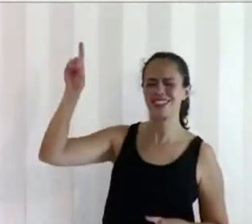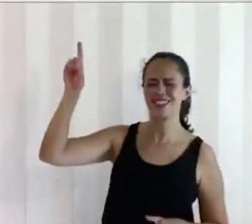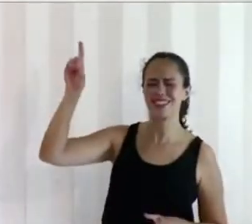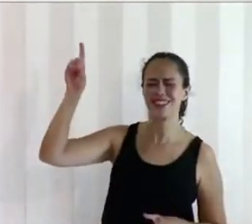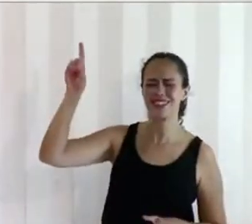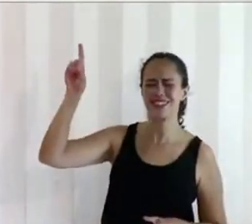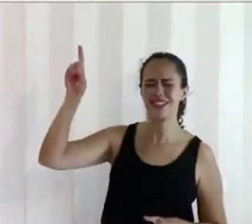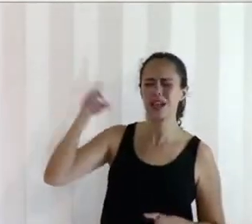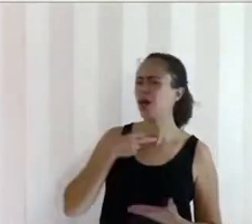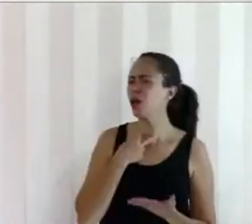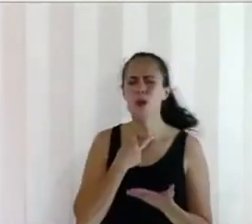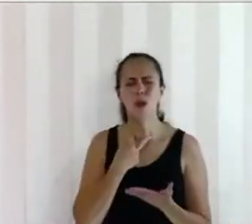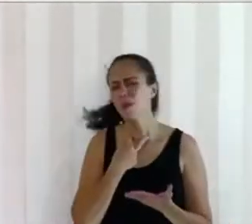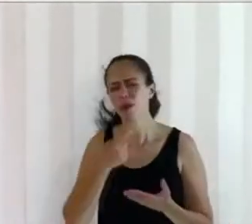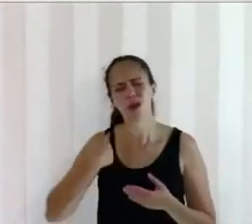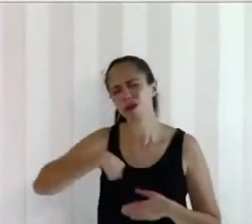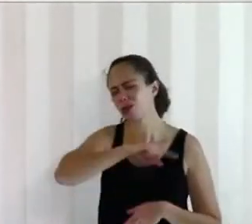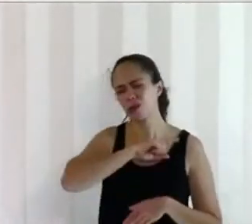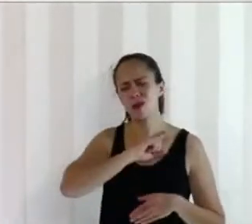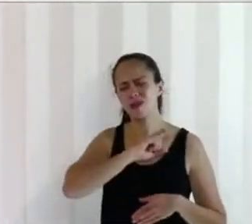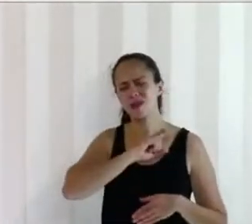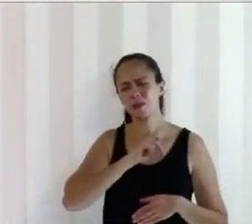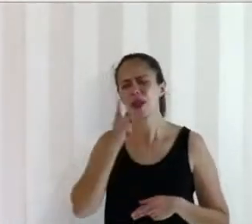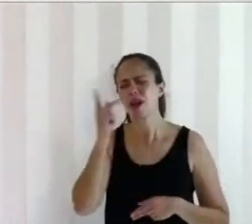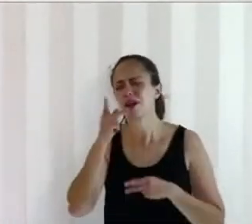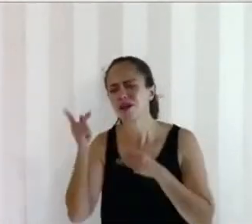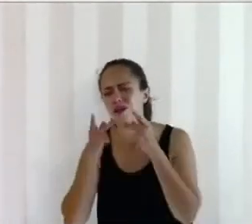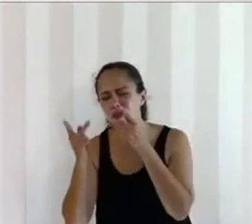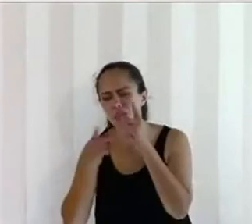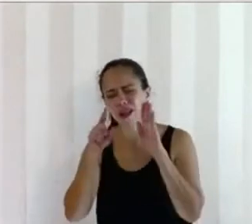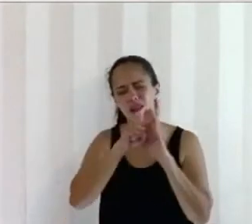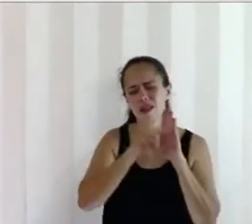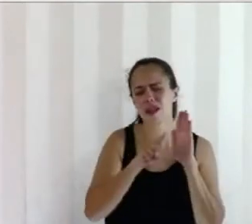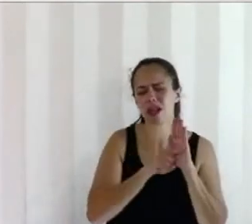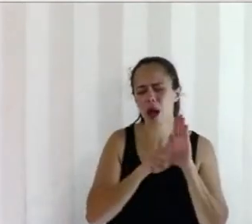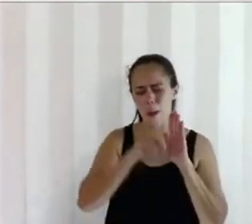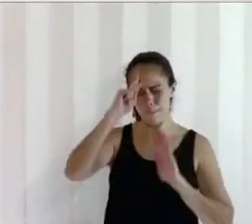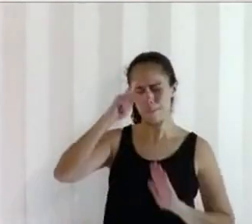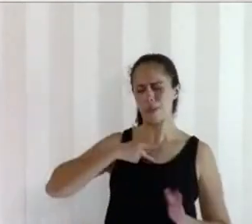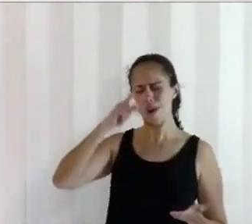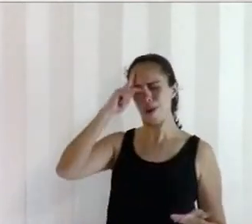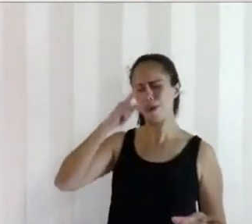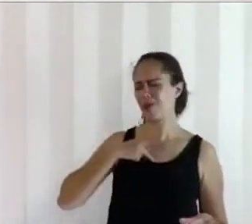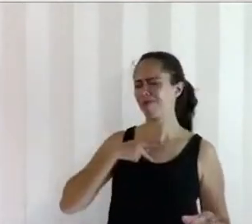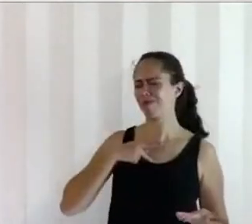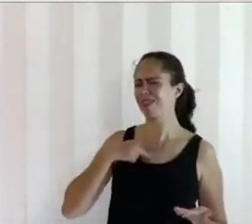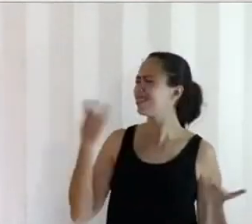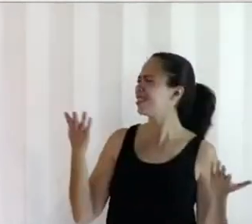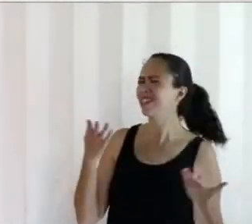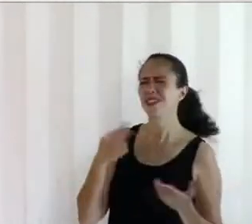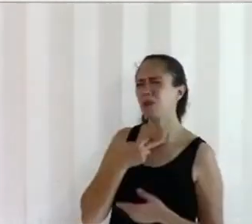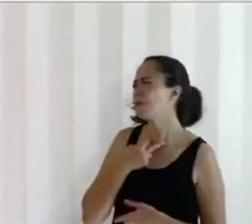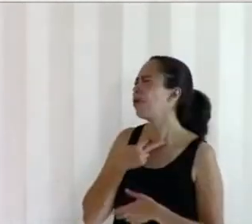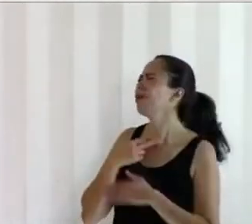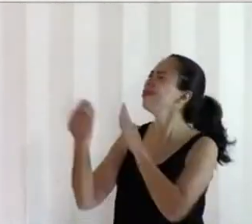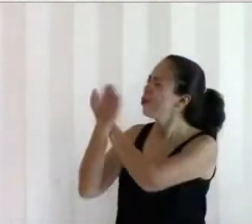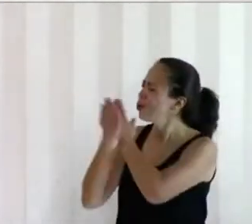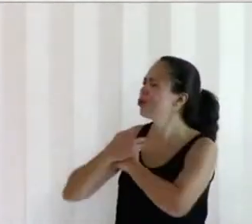fazer parte aqui da nossa igreja. Senhor, ensina-nos a misericórdia, ensina-nos a